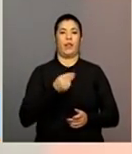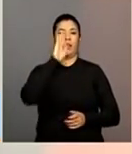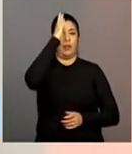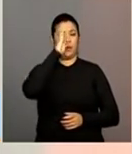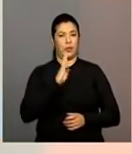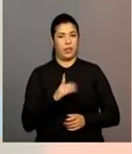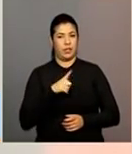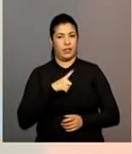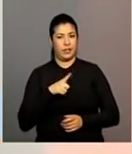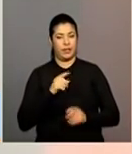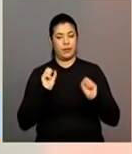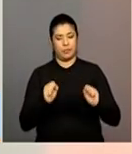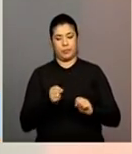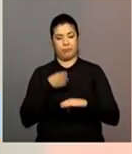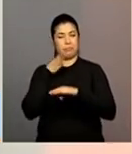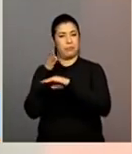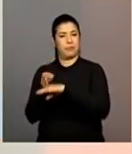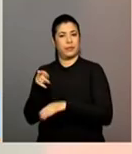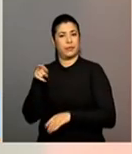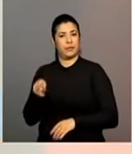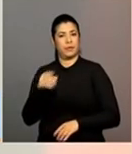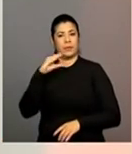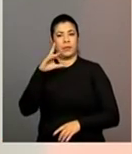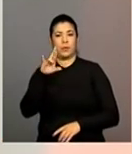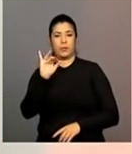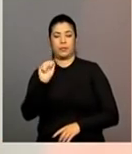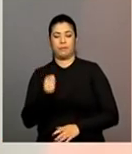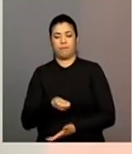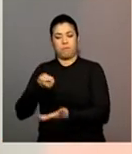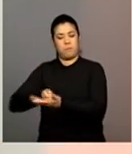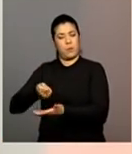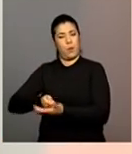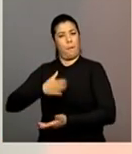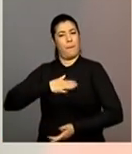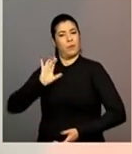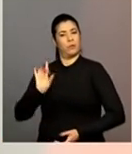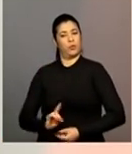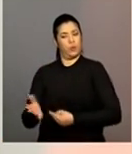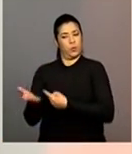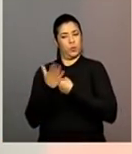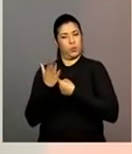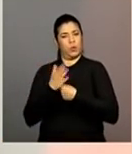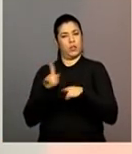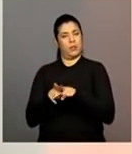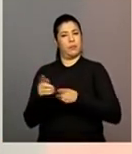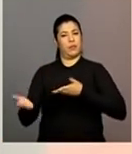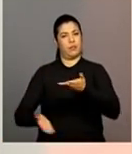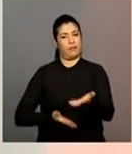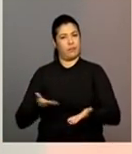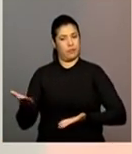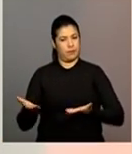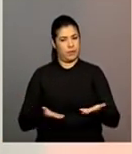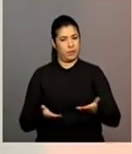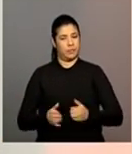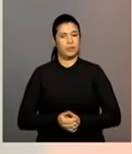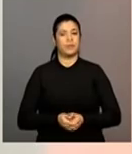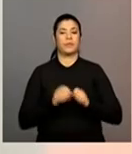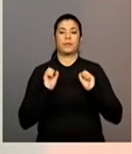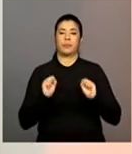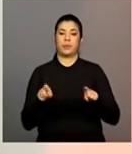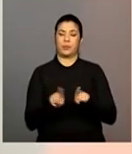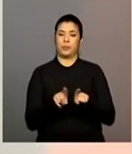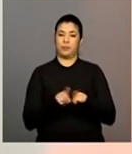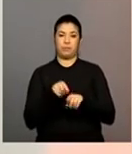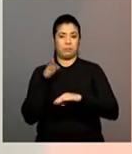crais e requerer eh os seus direitos em termos de benefícios e de serviços eh e ele pode ir